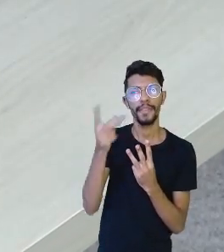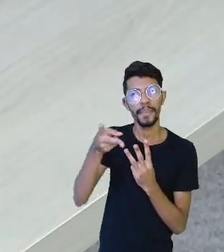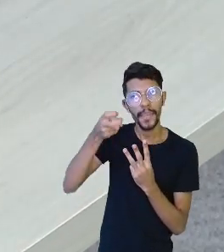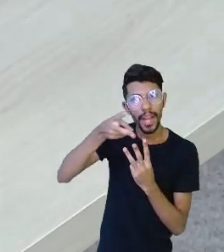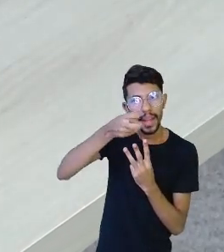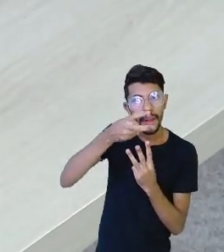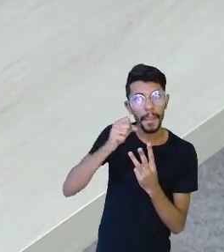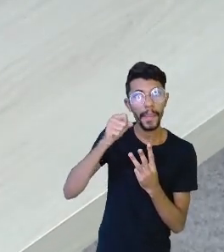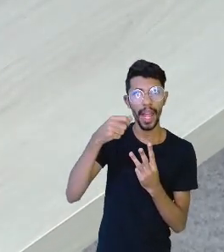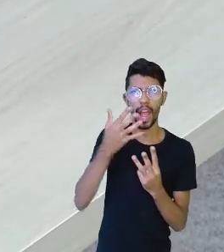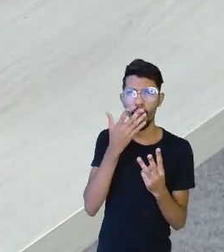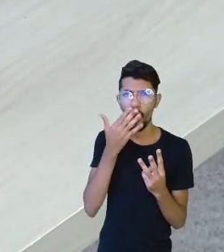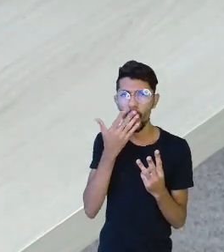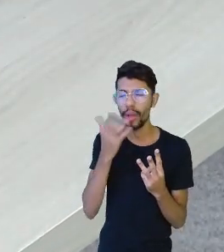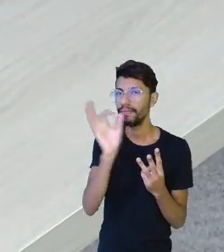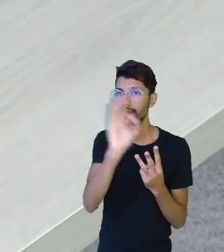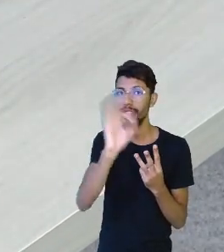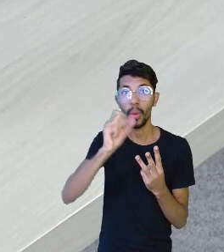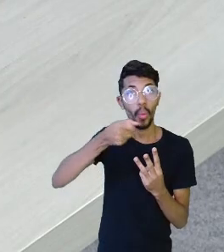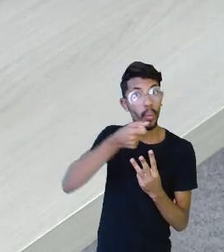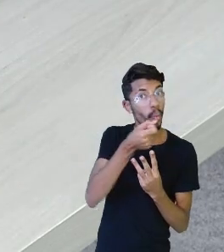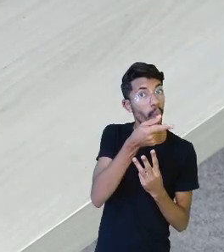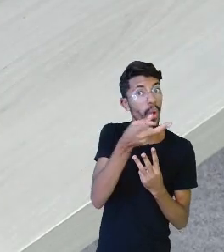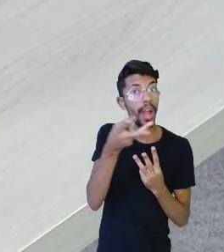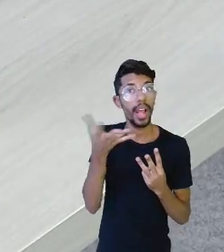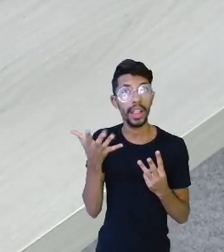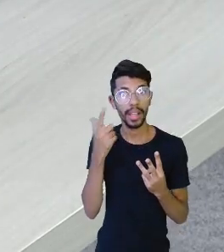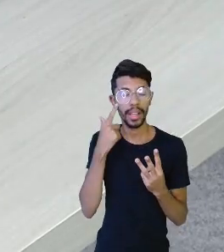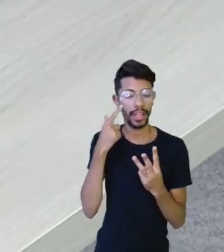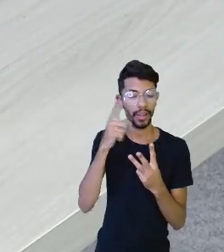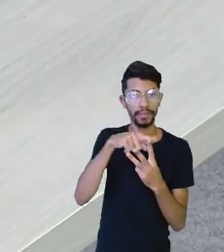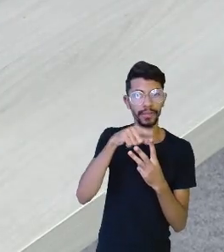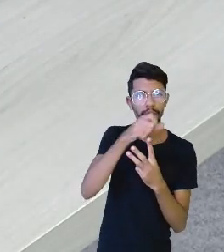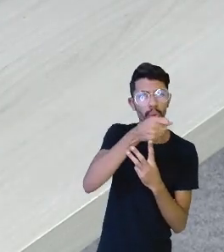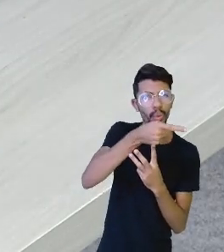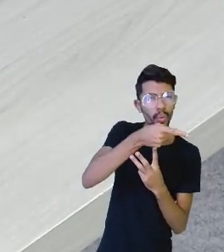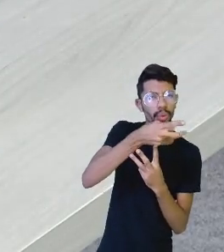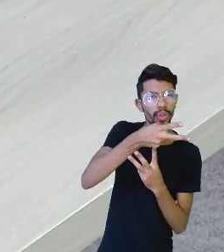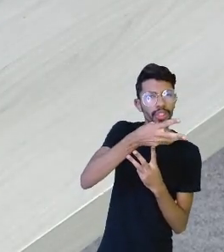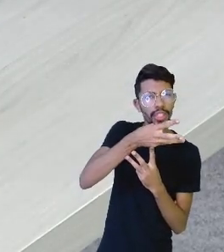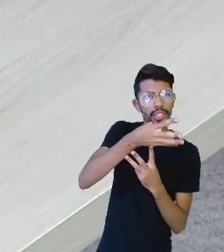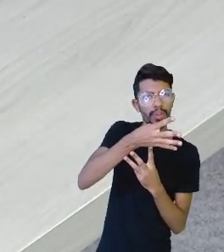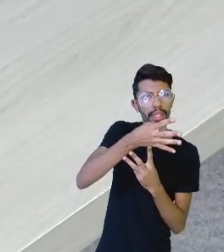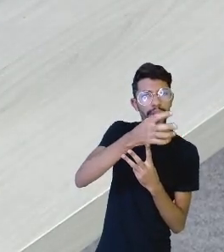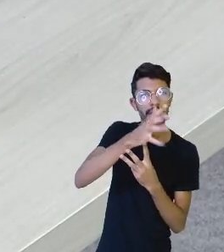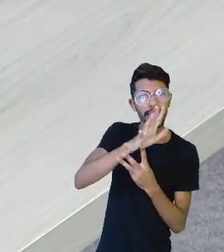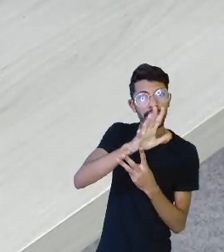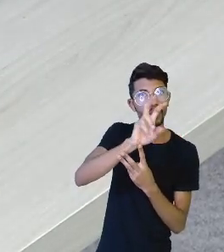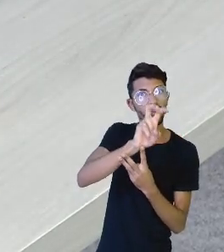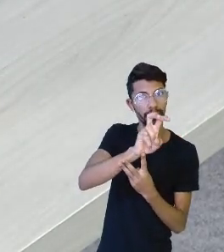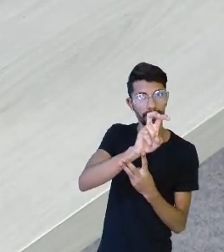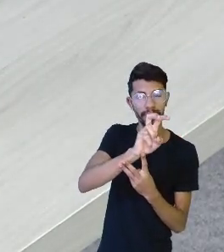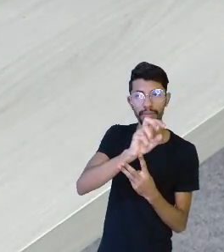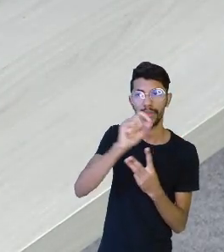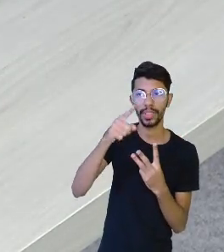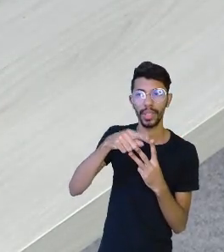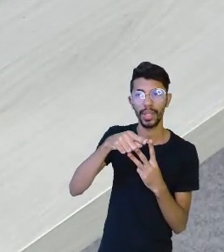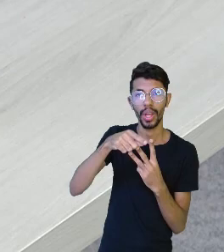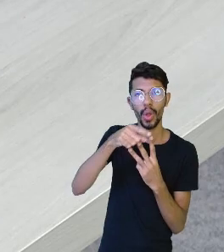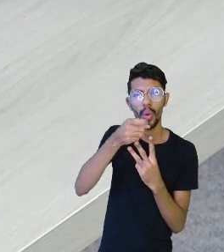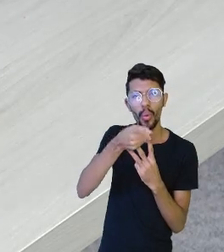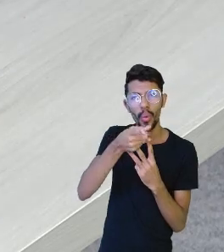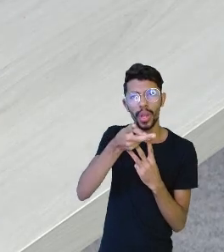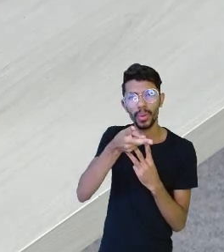cor, é a quantidade de tampas. Então, ó, 1, 2, 3, 4, 5.